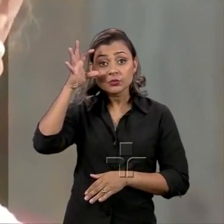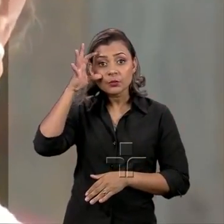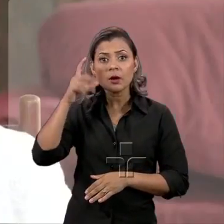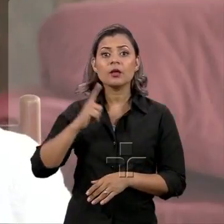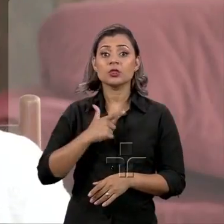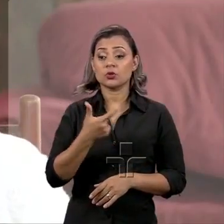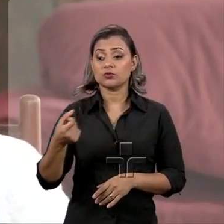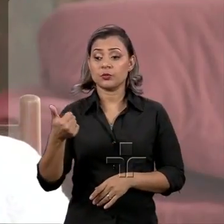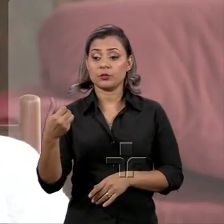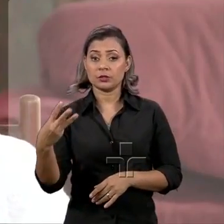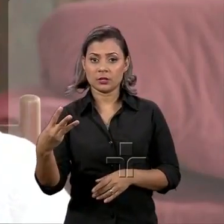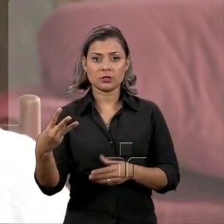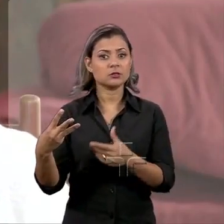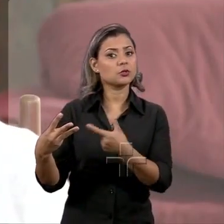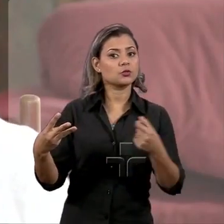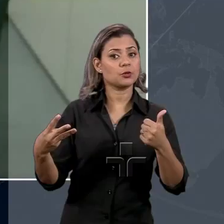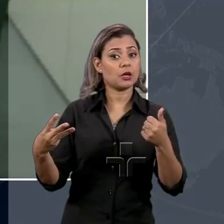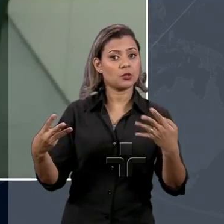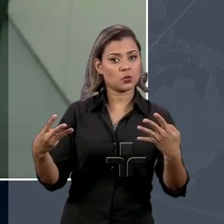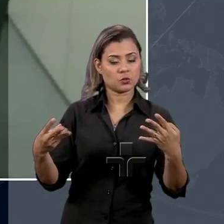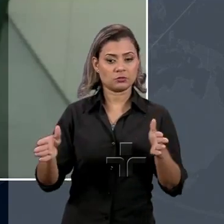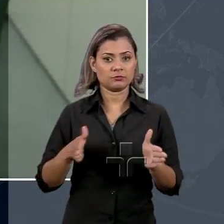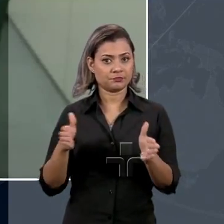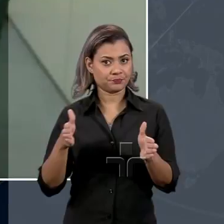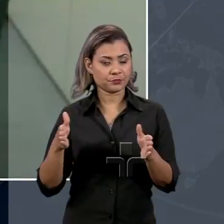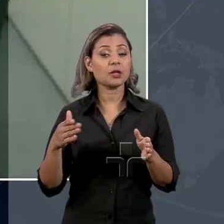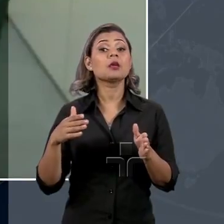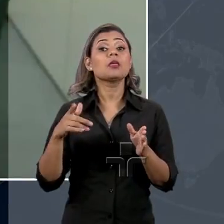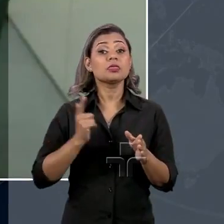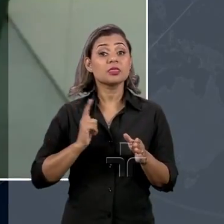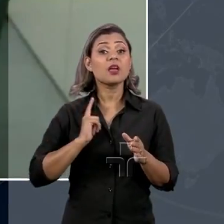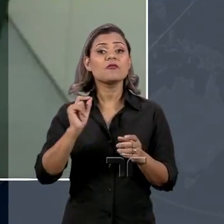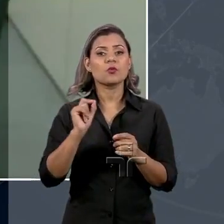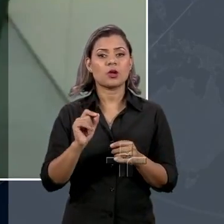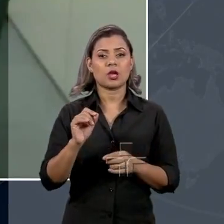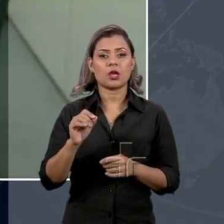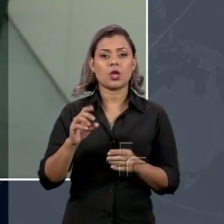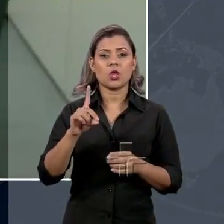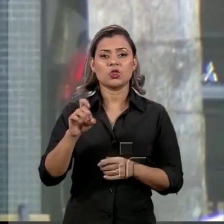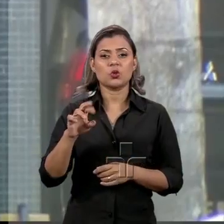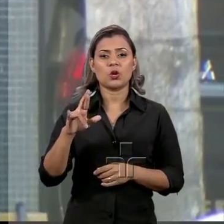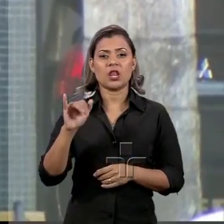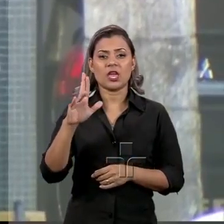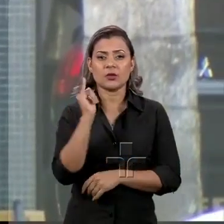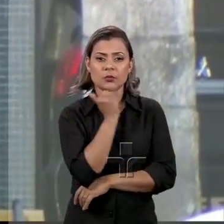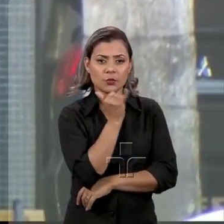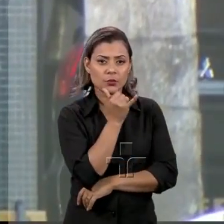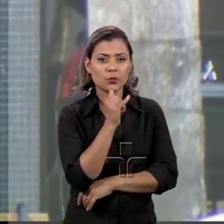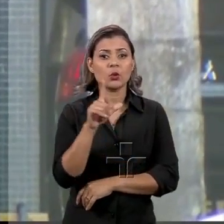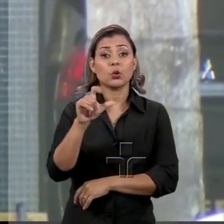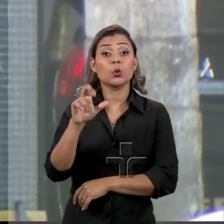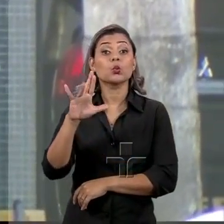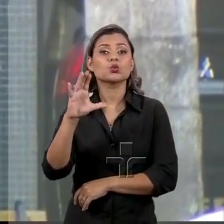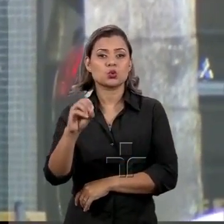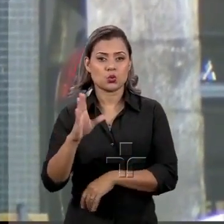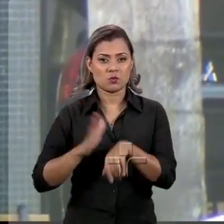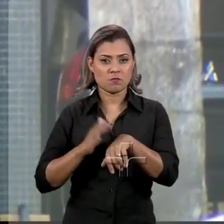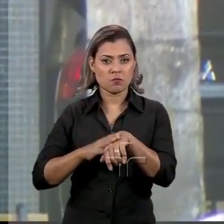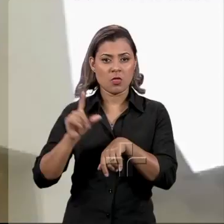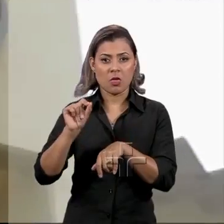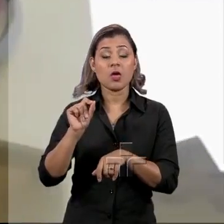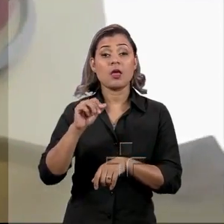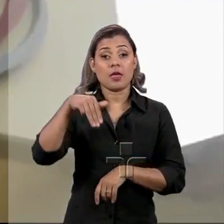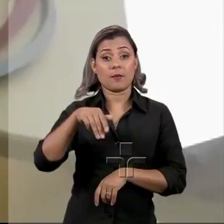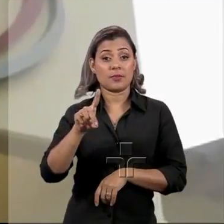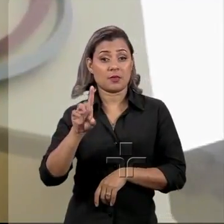entre 2013 e 2014, a partir de delação do doleiro Lúcio Funaro, apontado como operador do